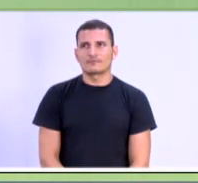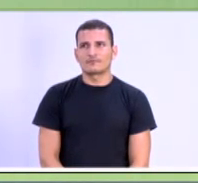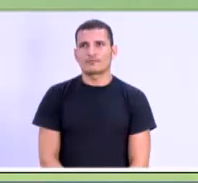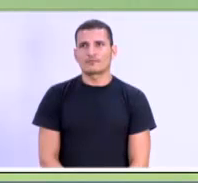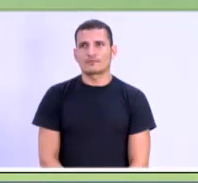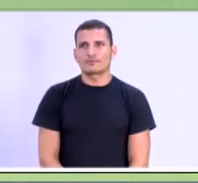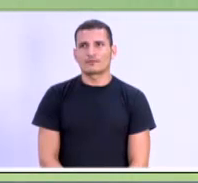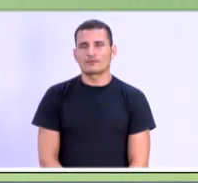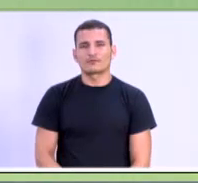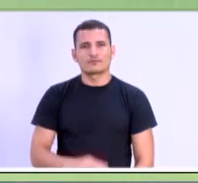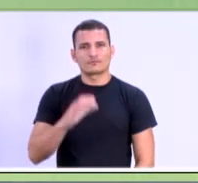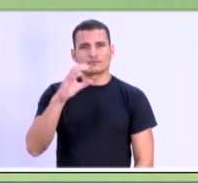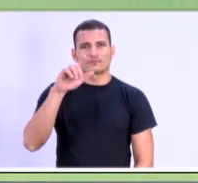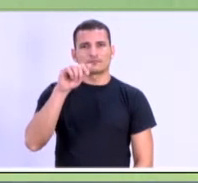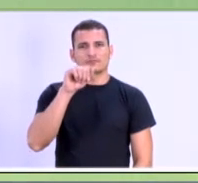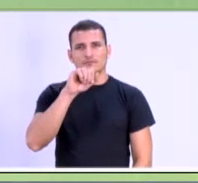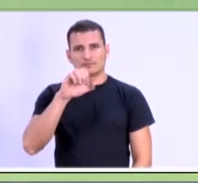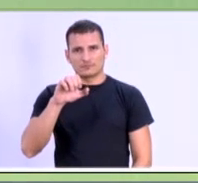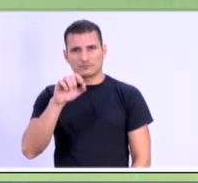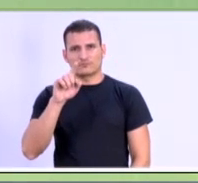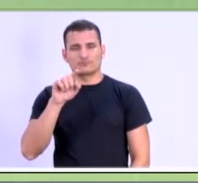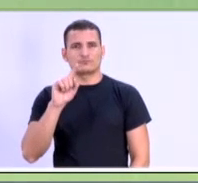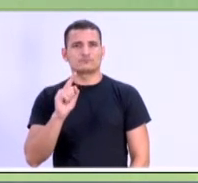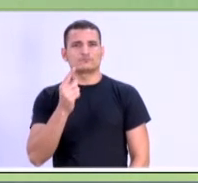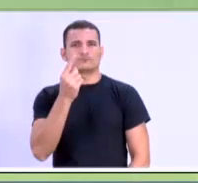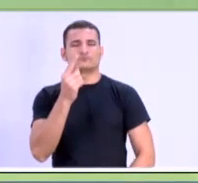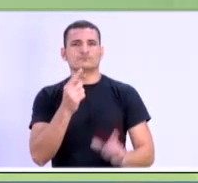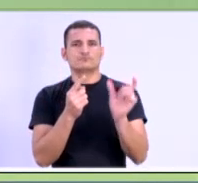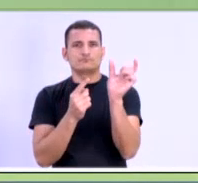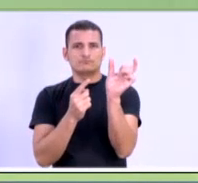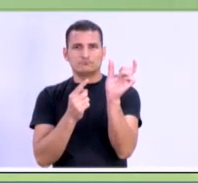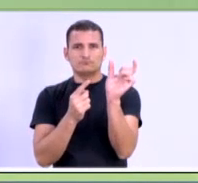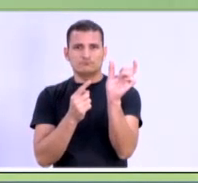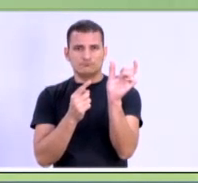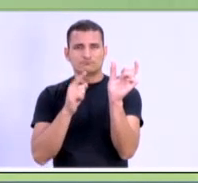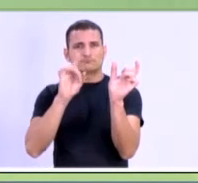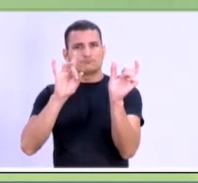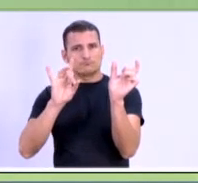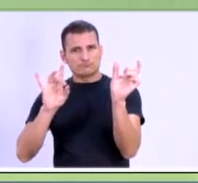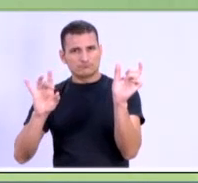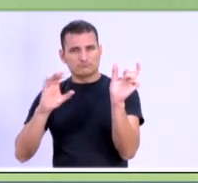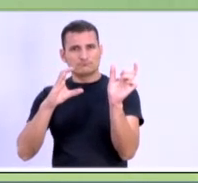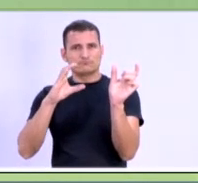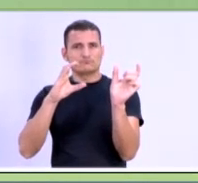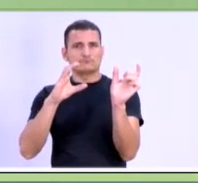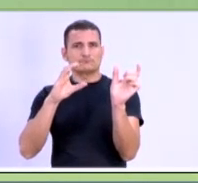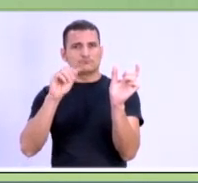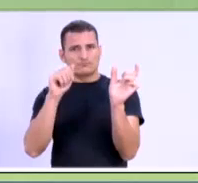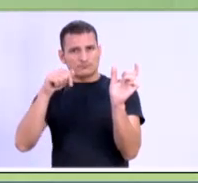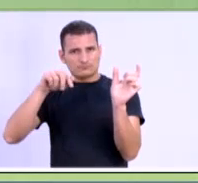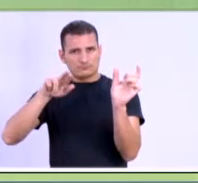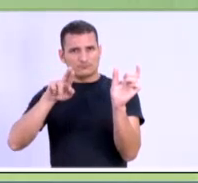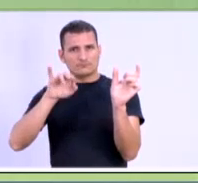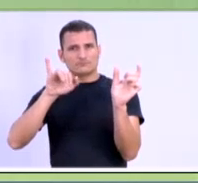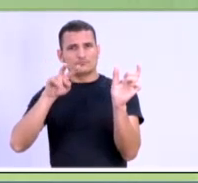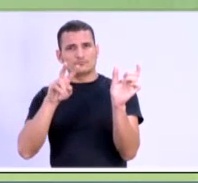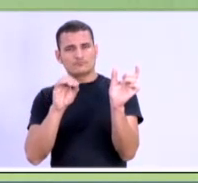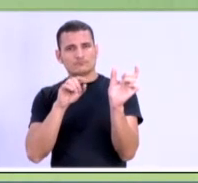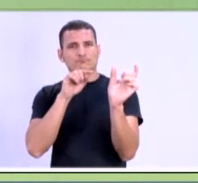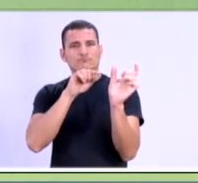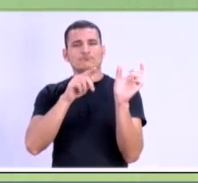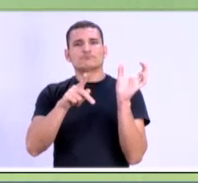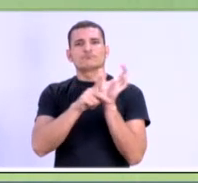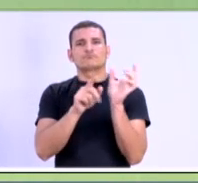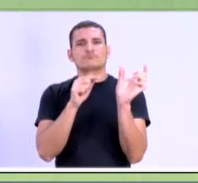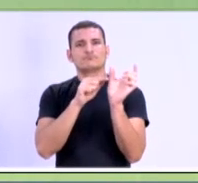recomenda-se que seja declarado uma única classe por arquivo de código-fonte, quer dizer, no caso eu vou definir o smartphone, vou criar um arquivo